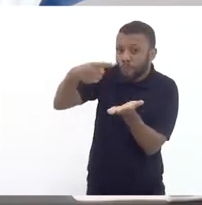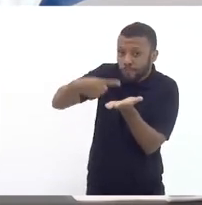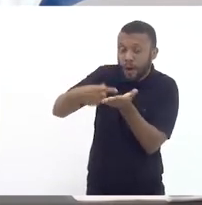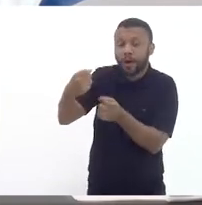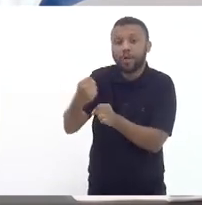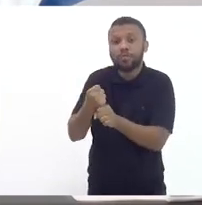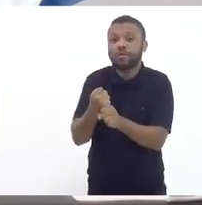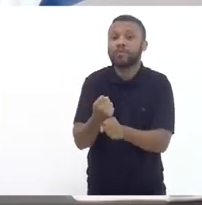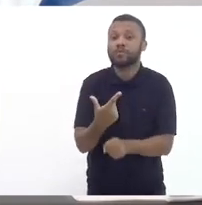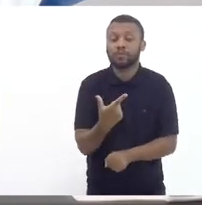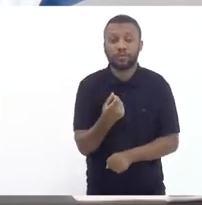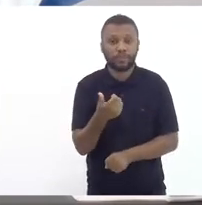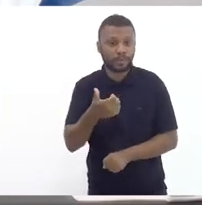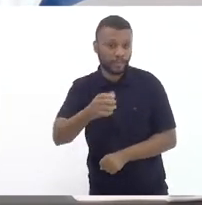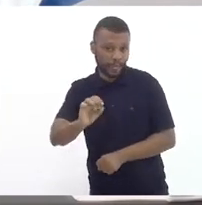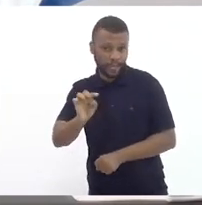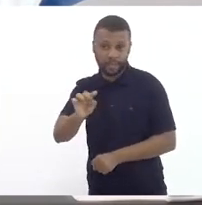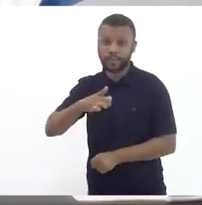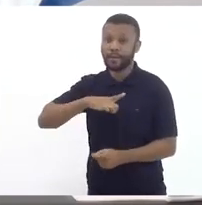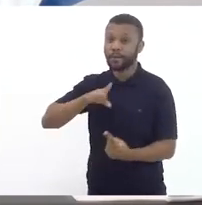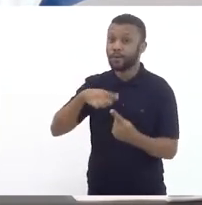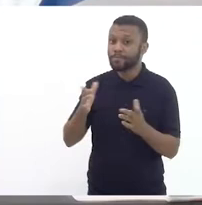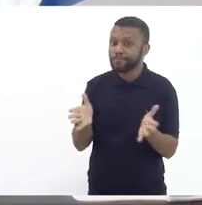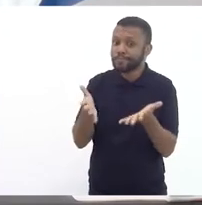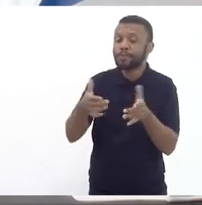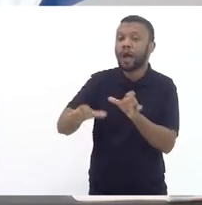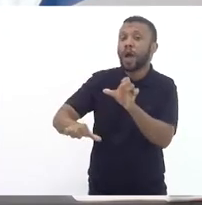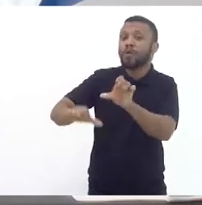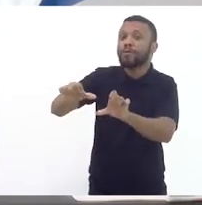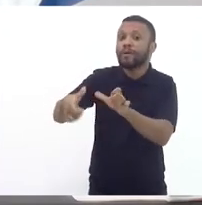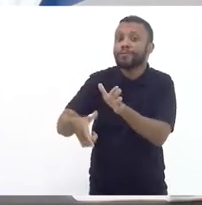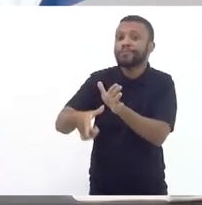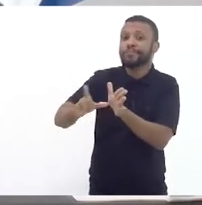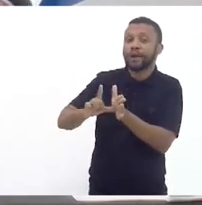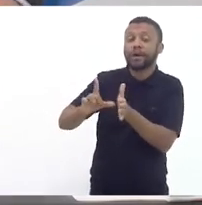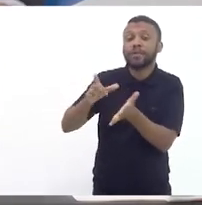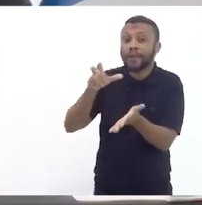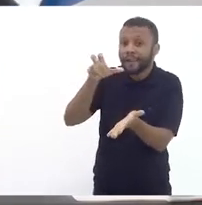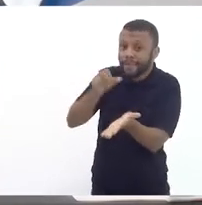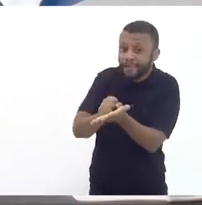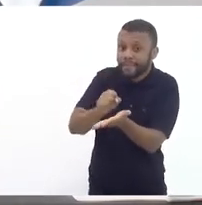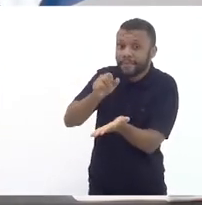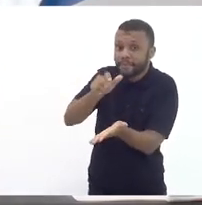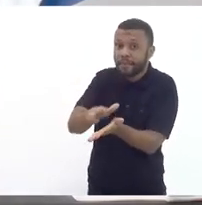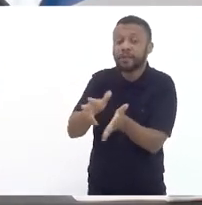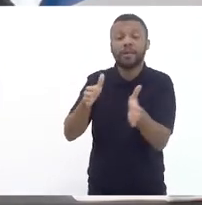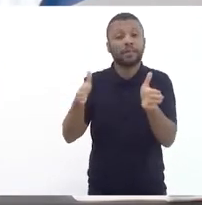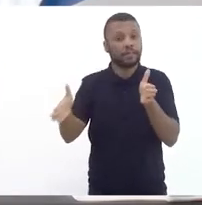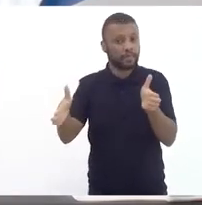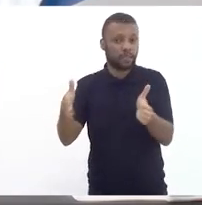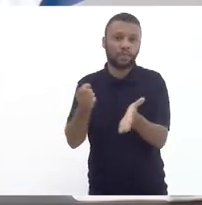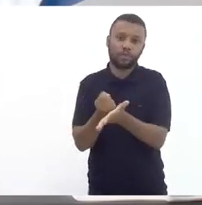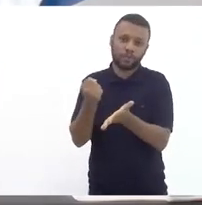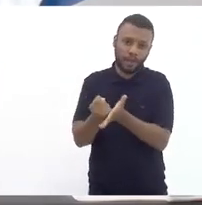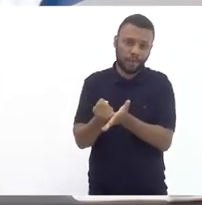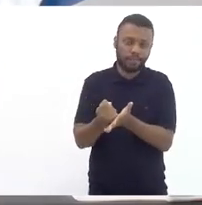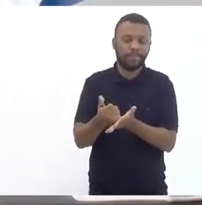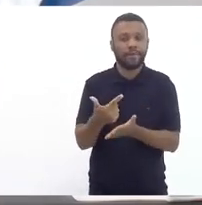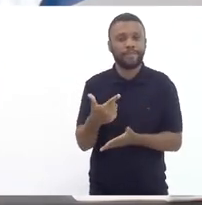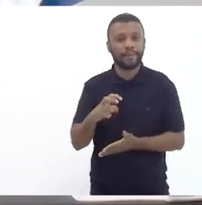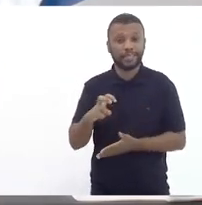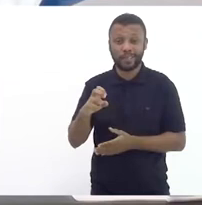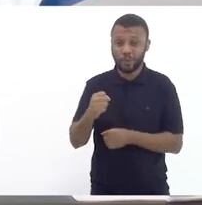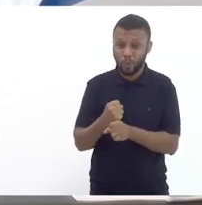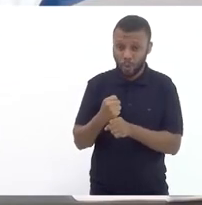promoveu a renovação antecipada da vigência dessa concessão por 25 anos a partir